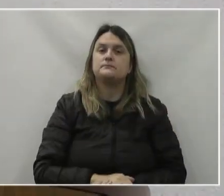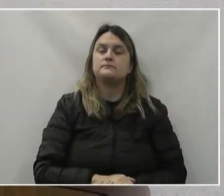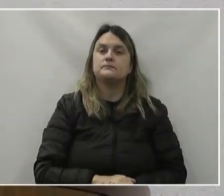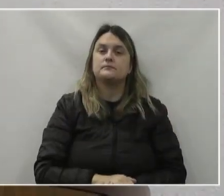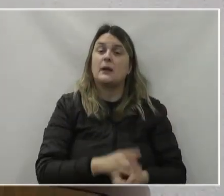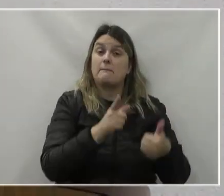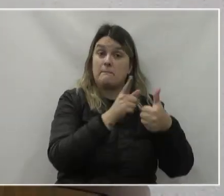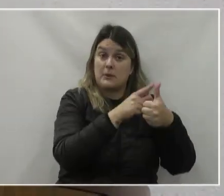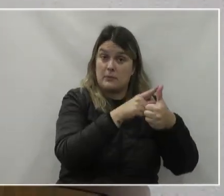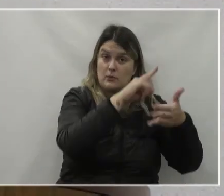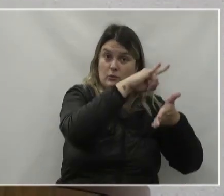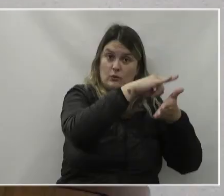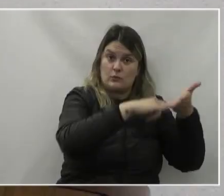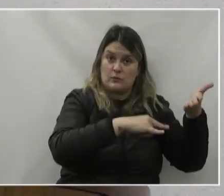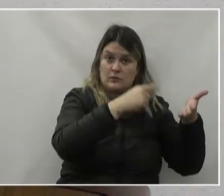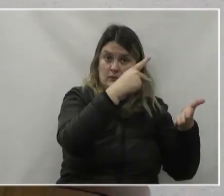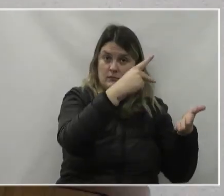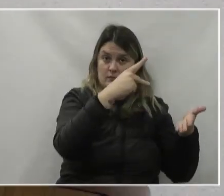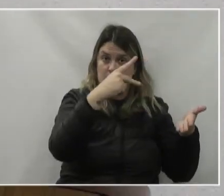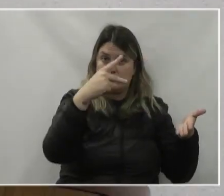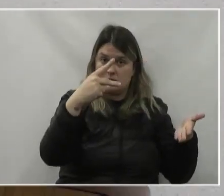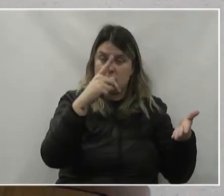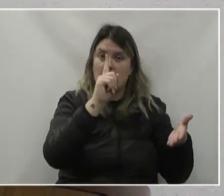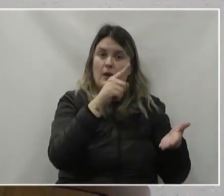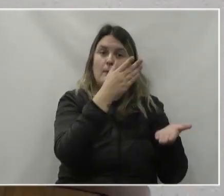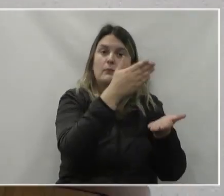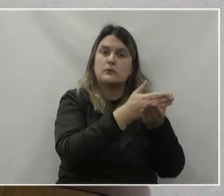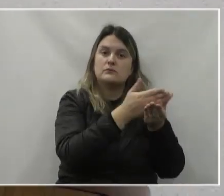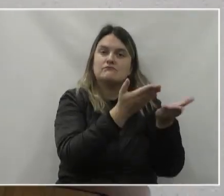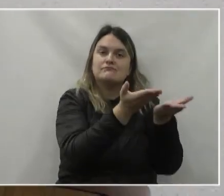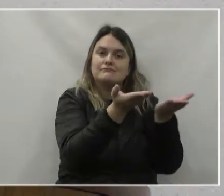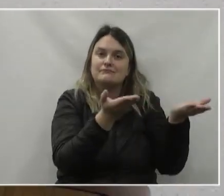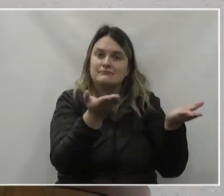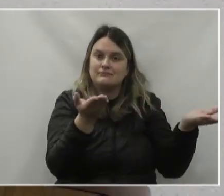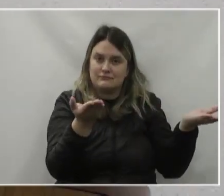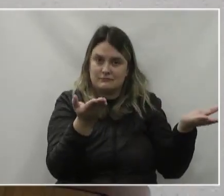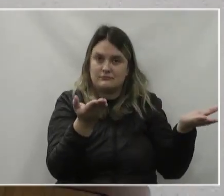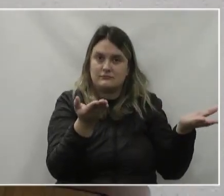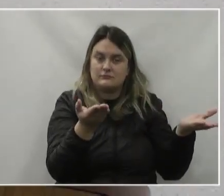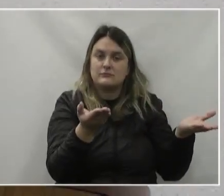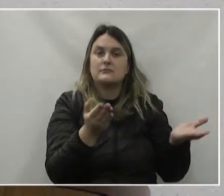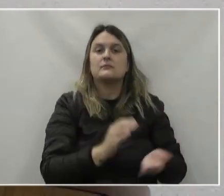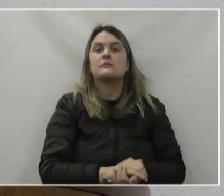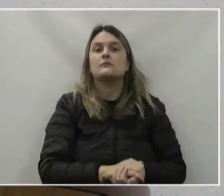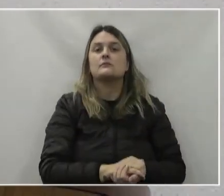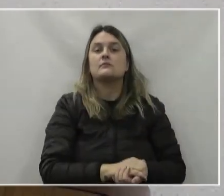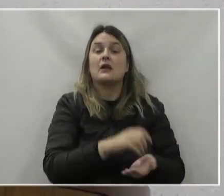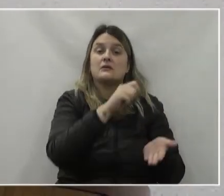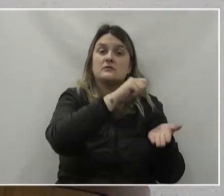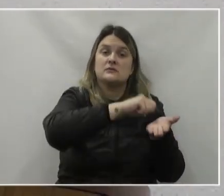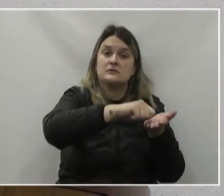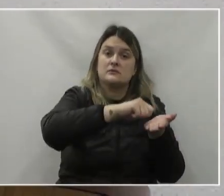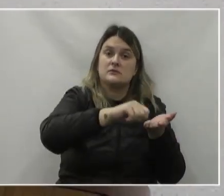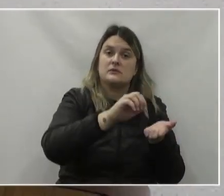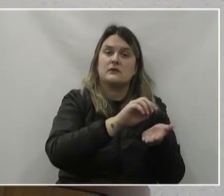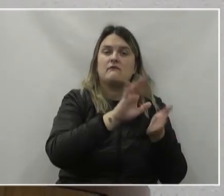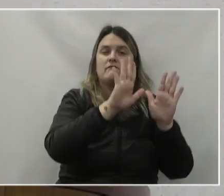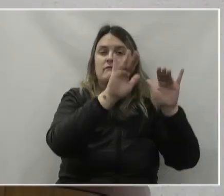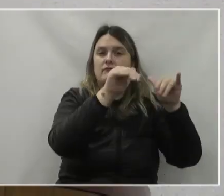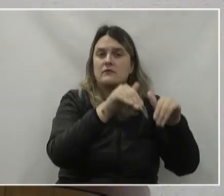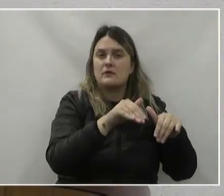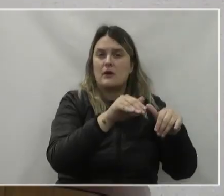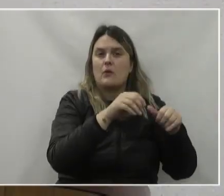a PPP é fruto de um processo licitatório. Ela teve a sua assinatura em final